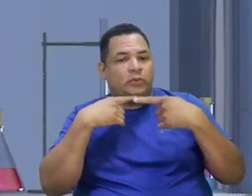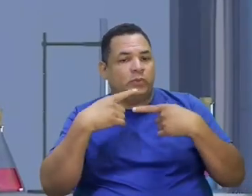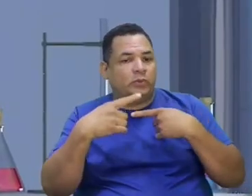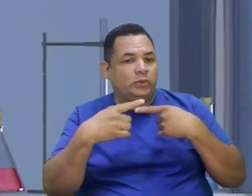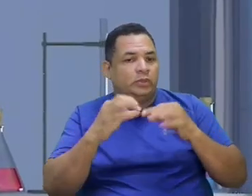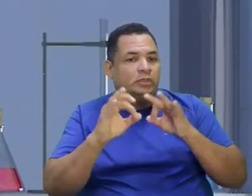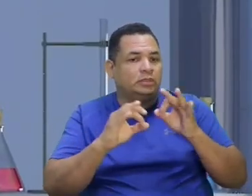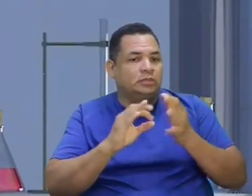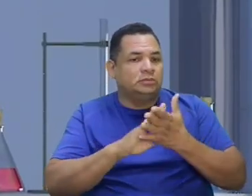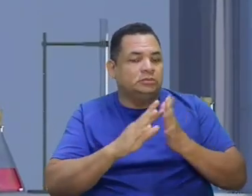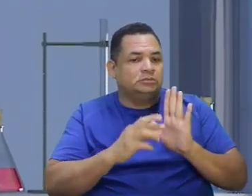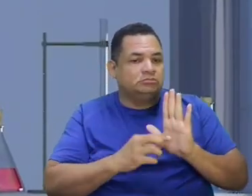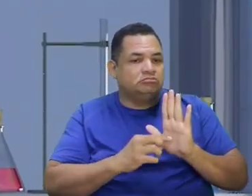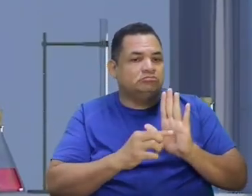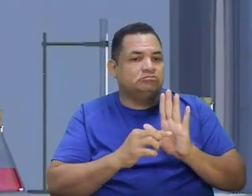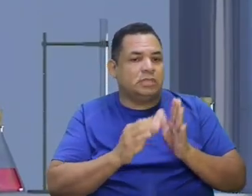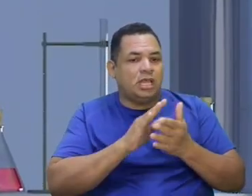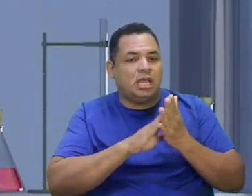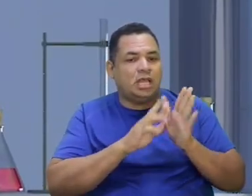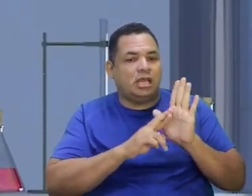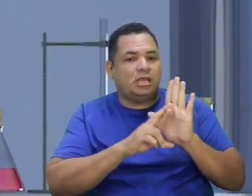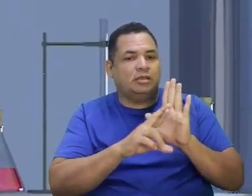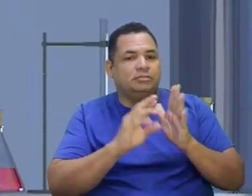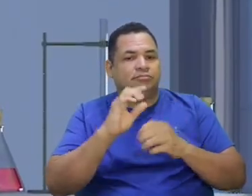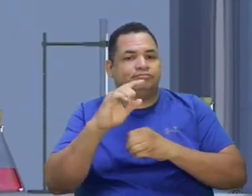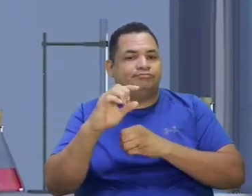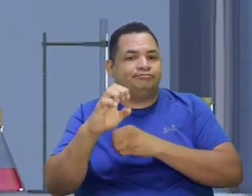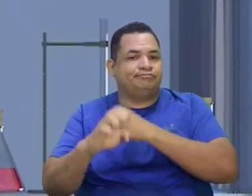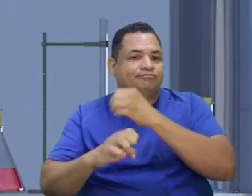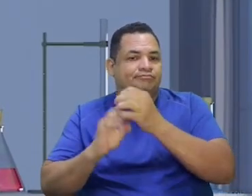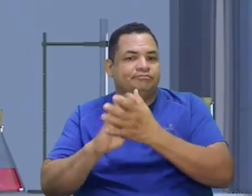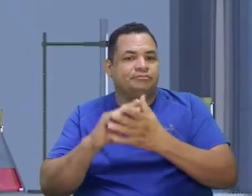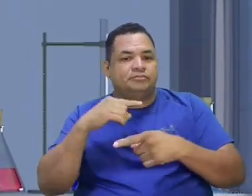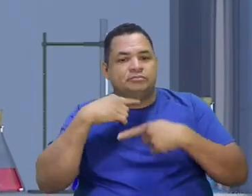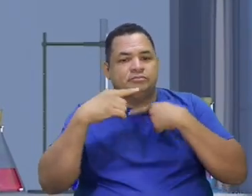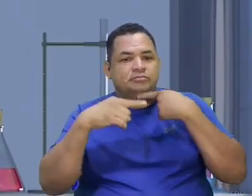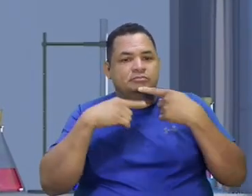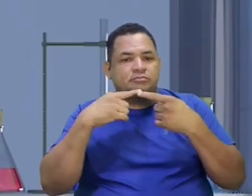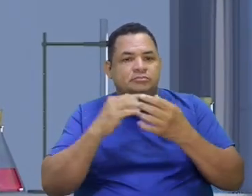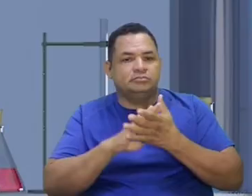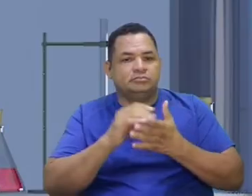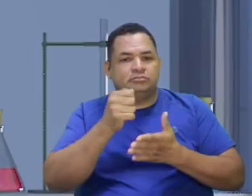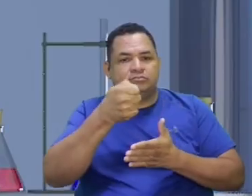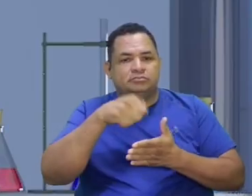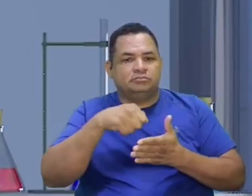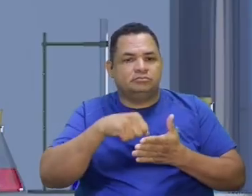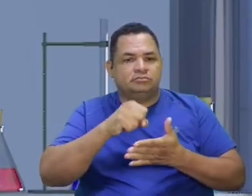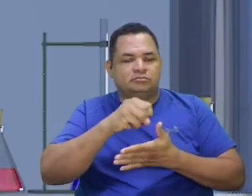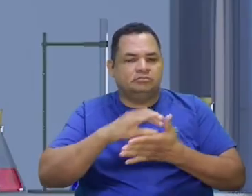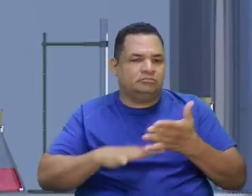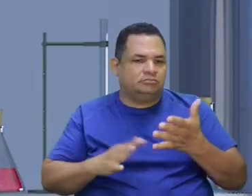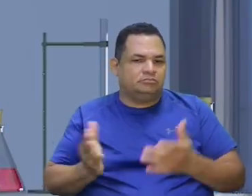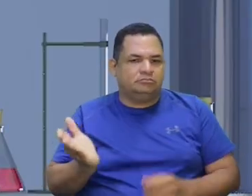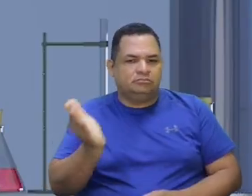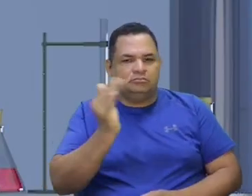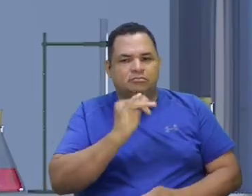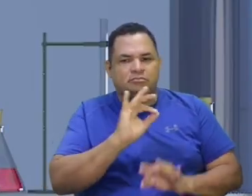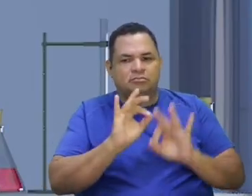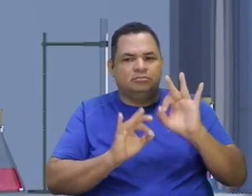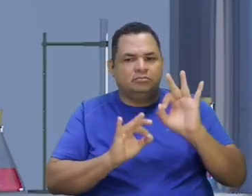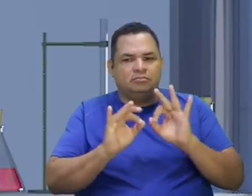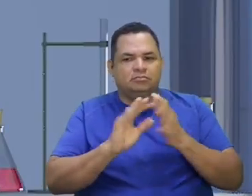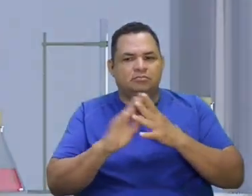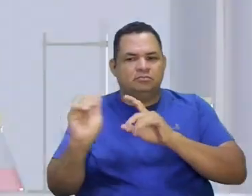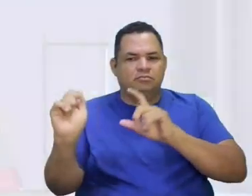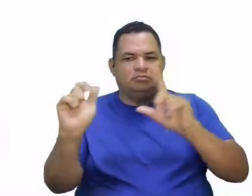essa parte da representação dos elétrons, a gente vai fazer o nosso tirando dúvida com a correção dessas atividades. Então, vamos lá